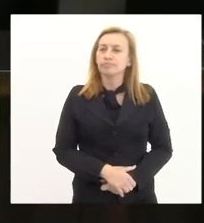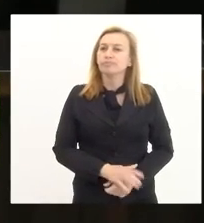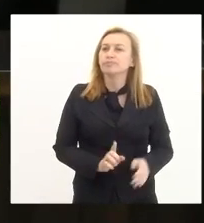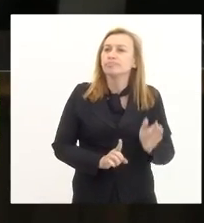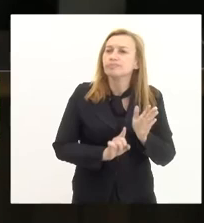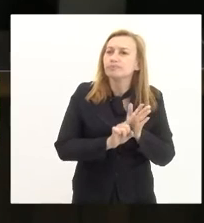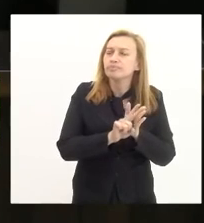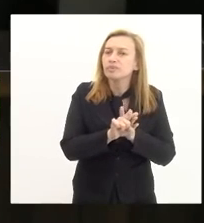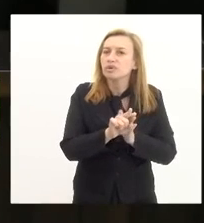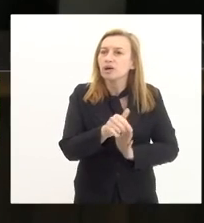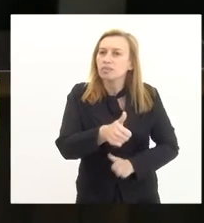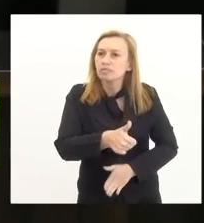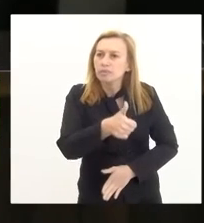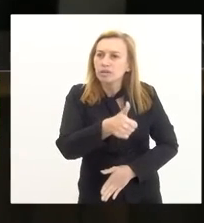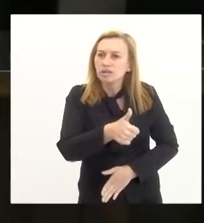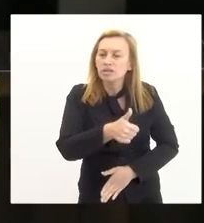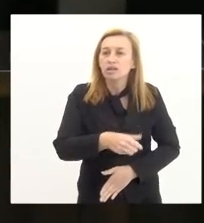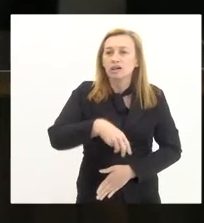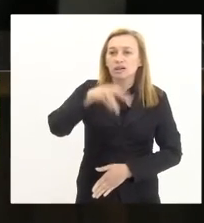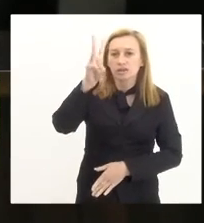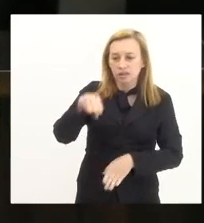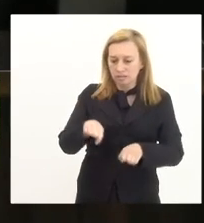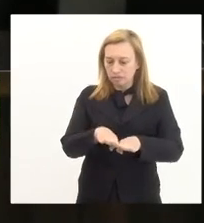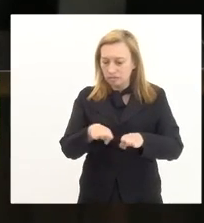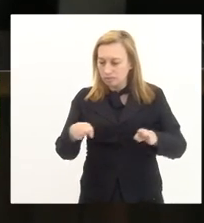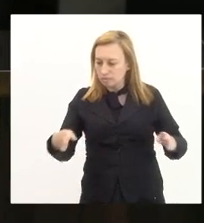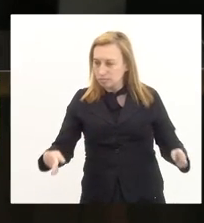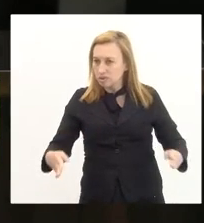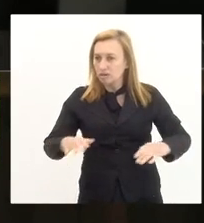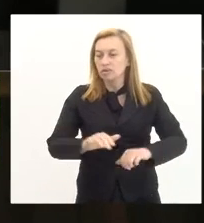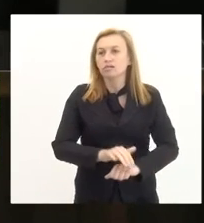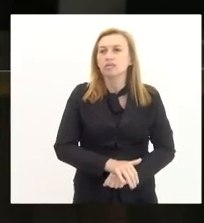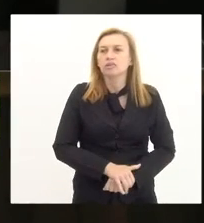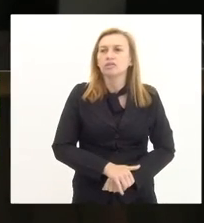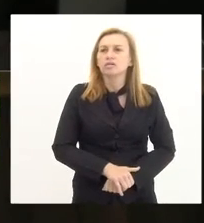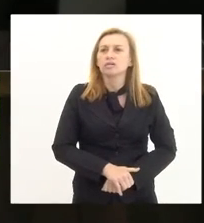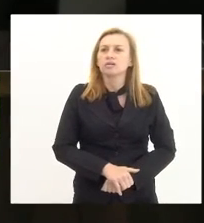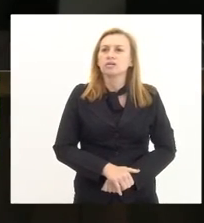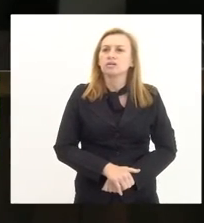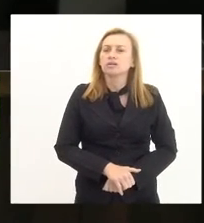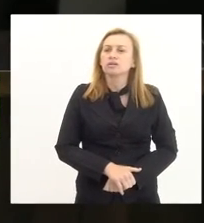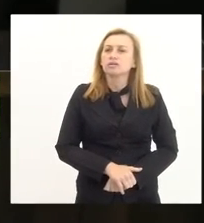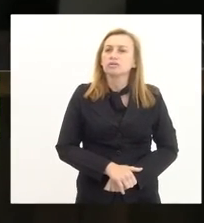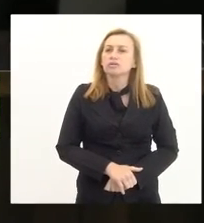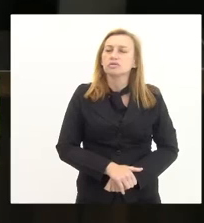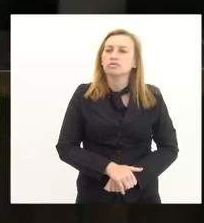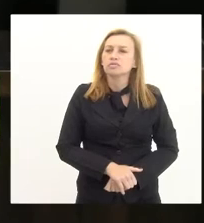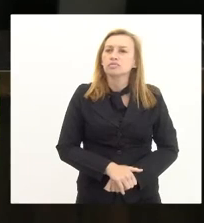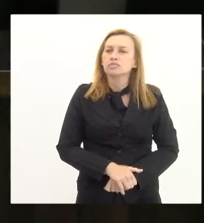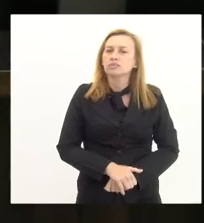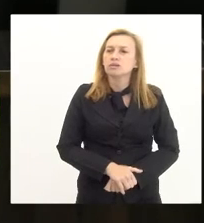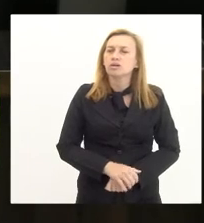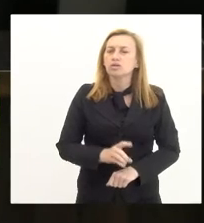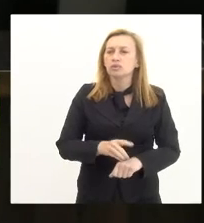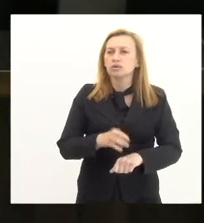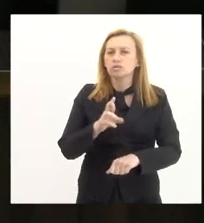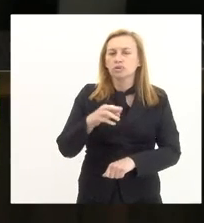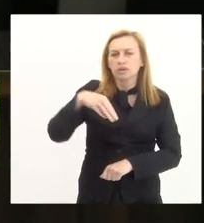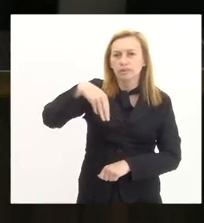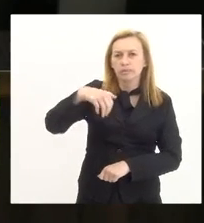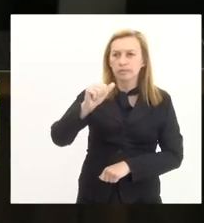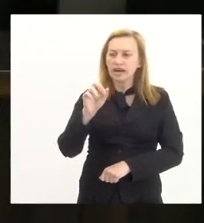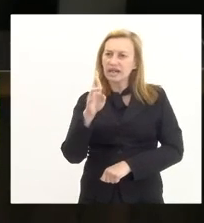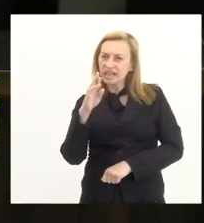perguntar primeiro a tentar da mesa se a nossa Doutora Maria